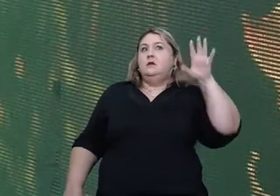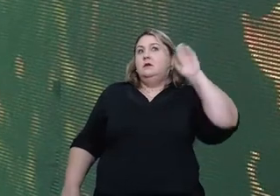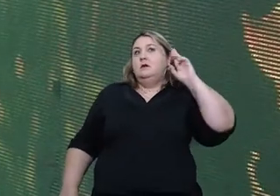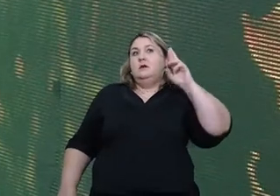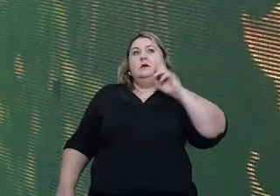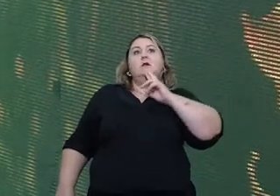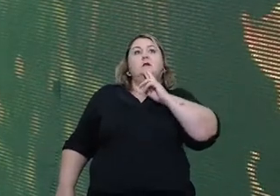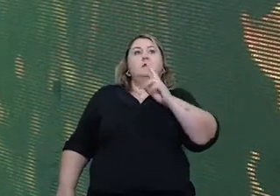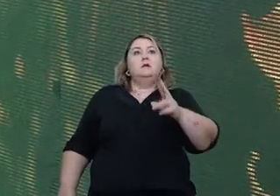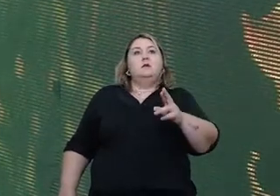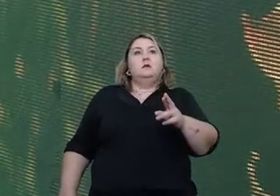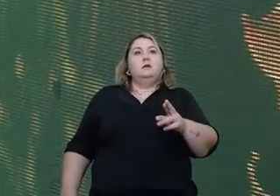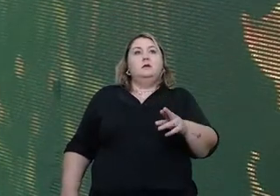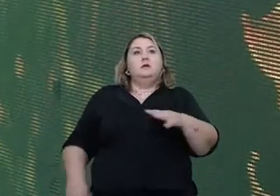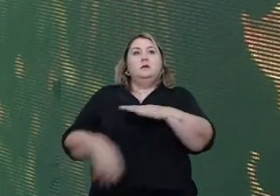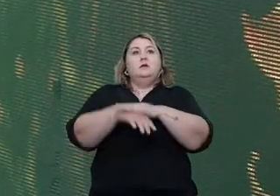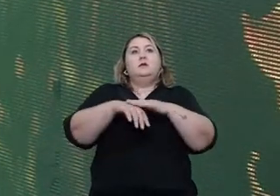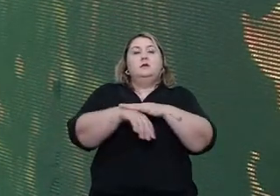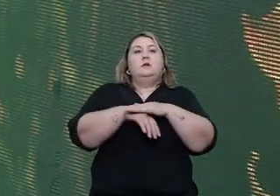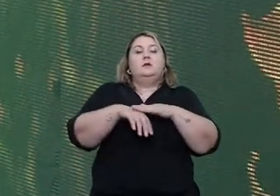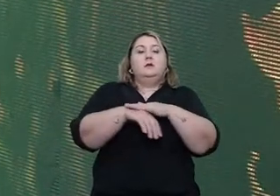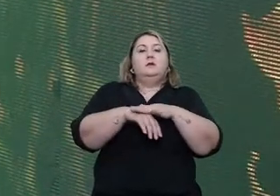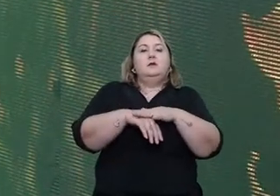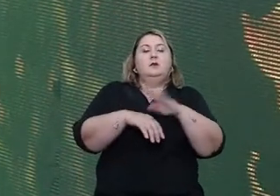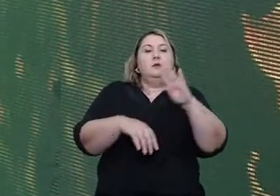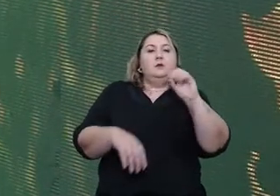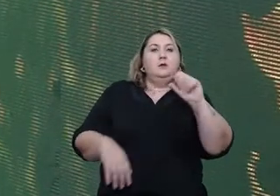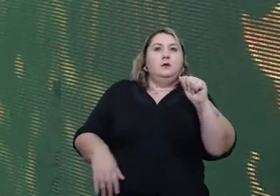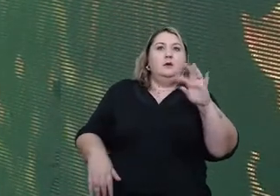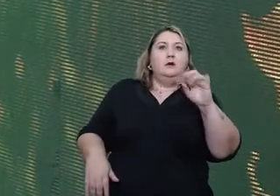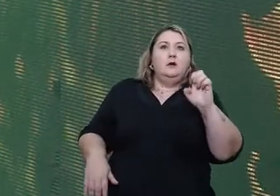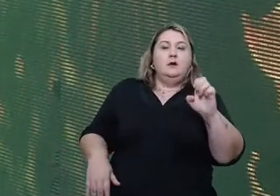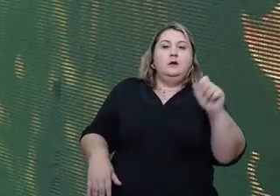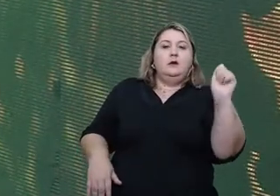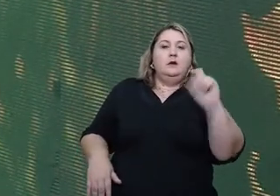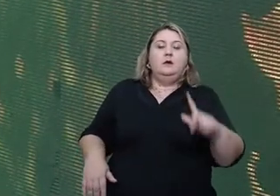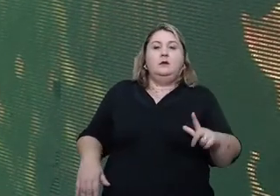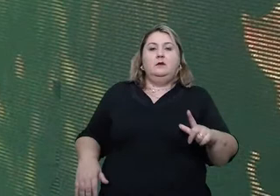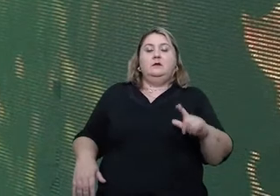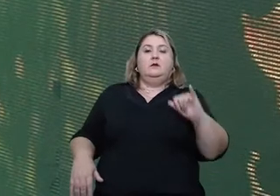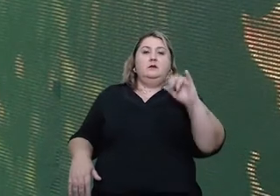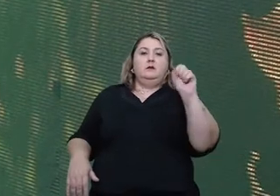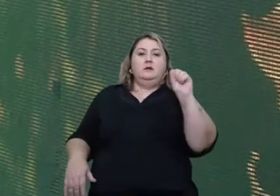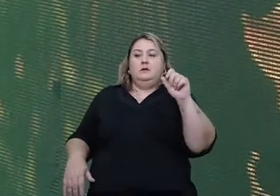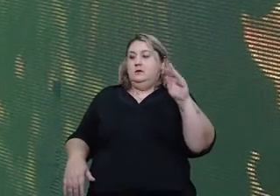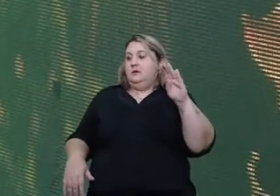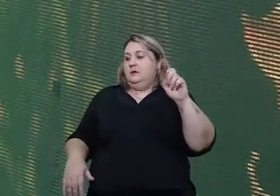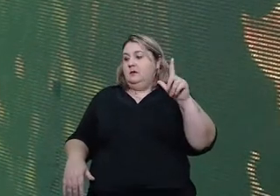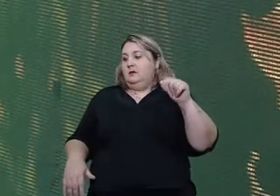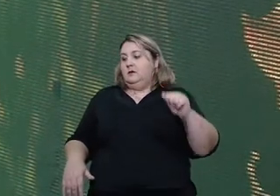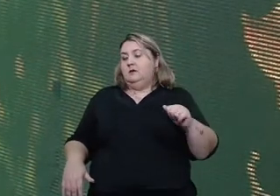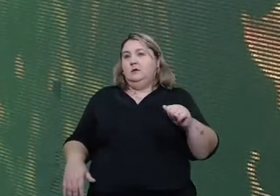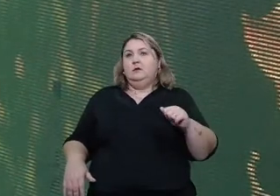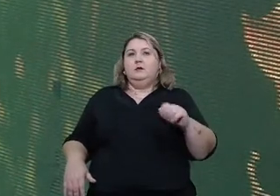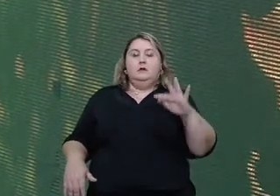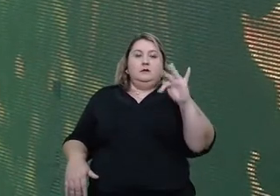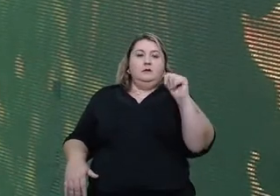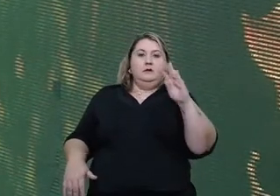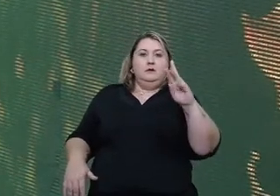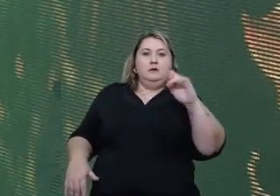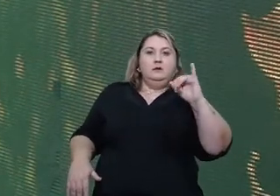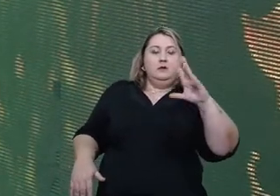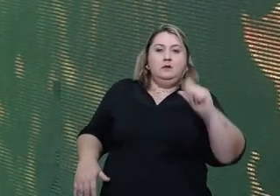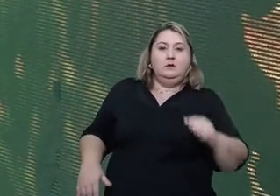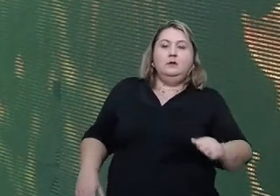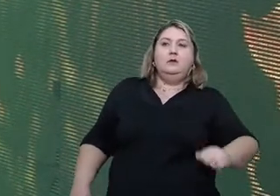respondendo, eu quero conversar com vocês, é isso aí. A Mariana, Boate Azul, ei, Boate Azul. Isabela, Juliana, Maísa, Mariana, a Fabrícia, a